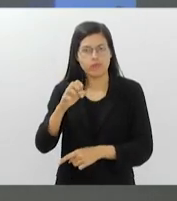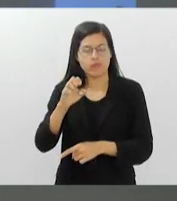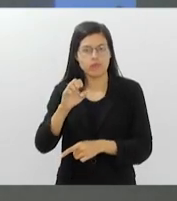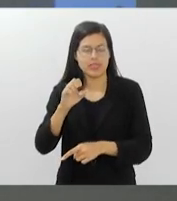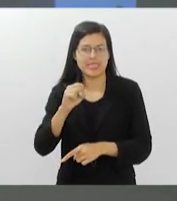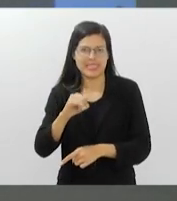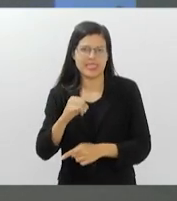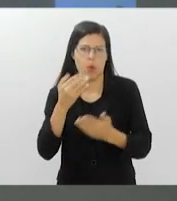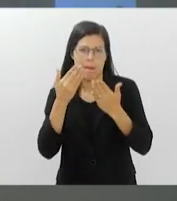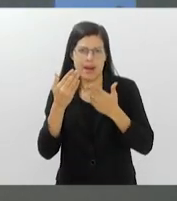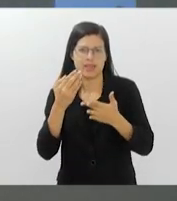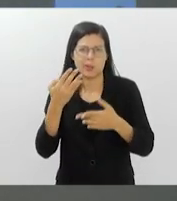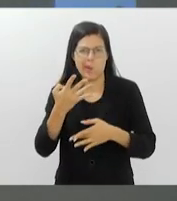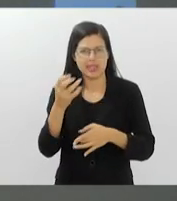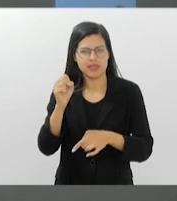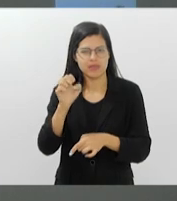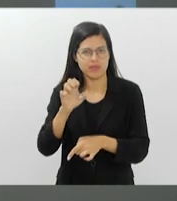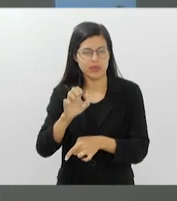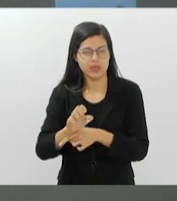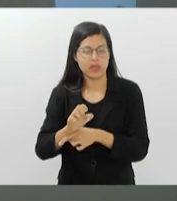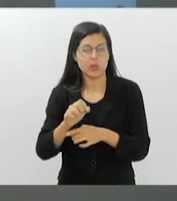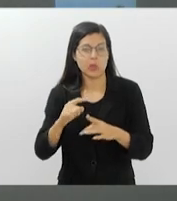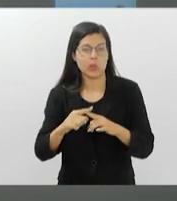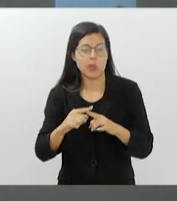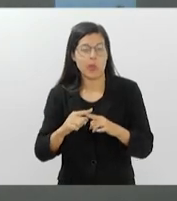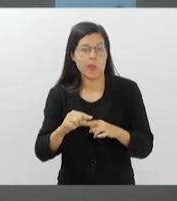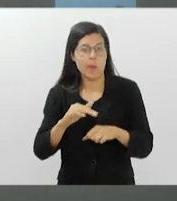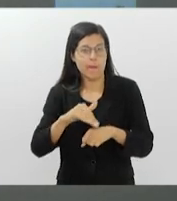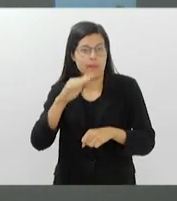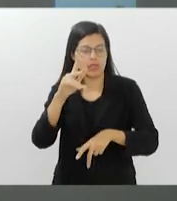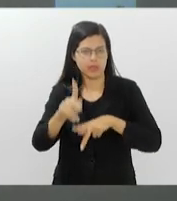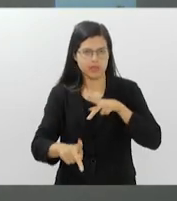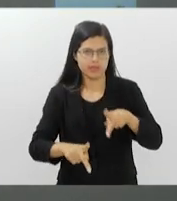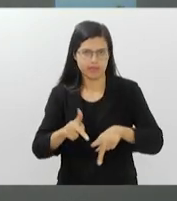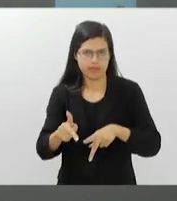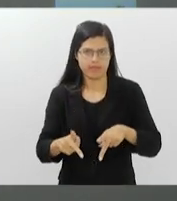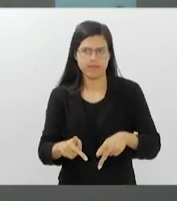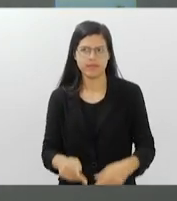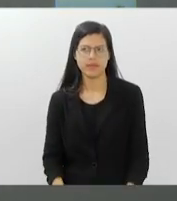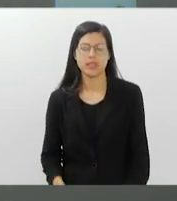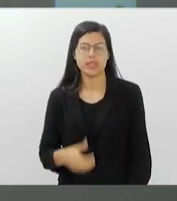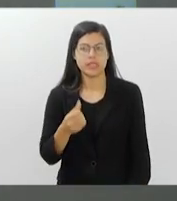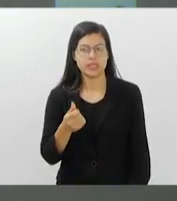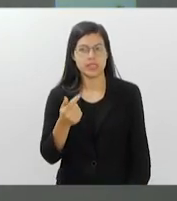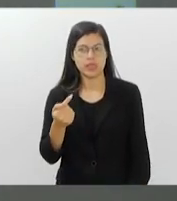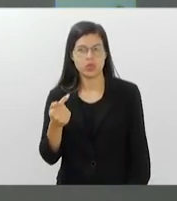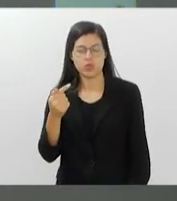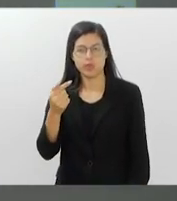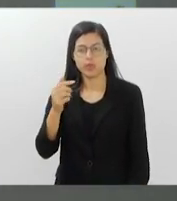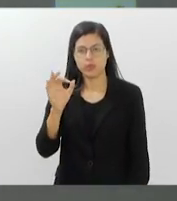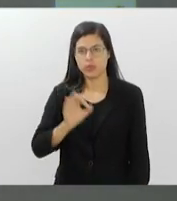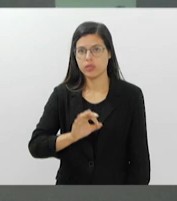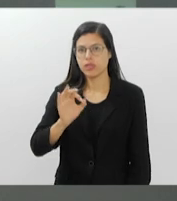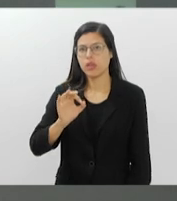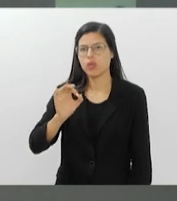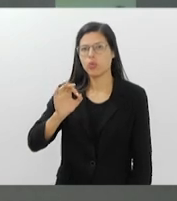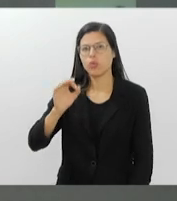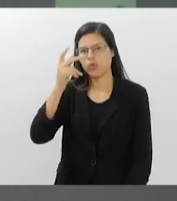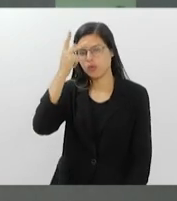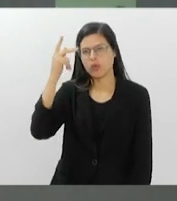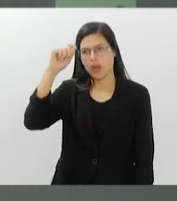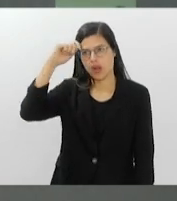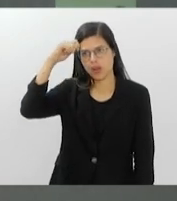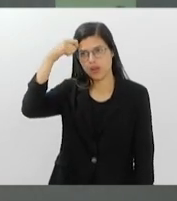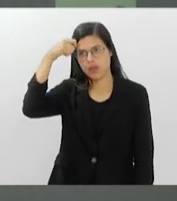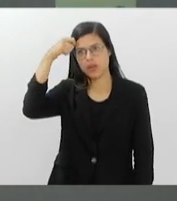então é uma reflexão importante né falar desse contexto geral 67% dos moradores são negros e 21%